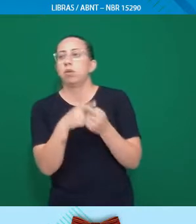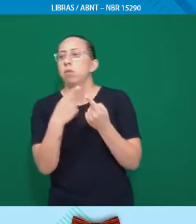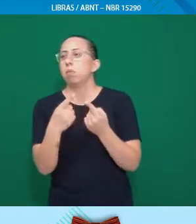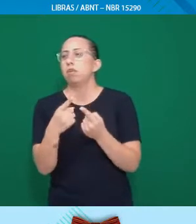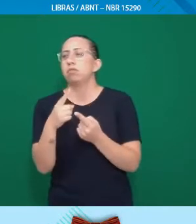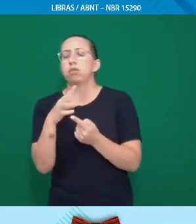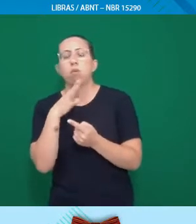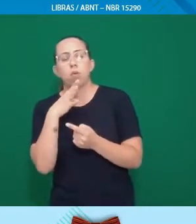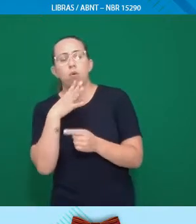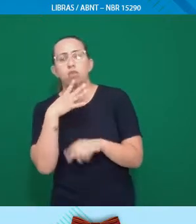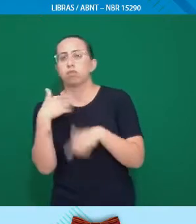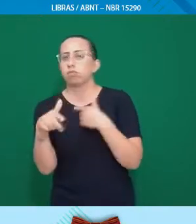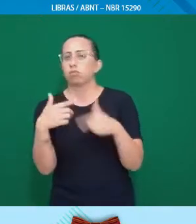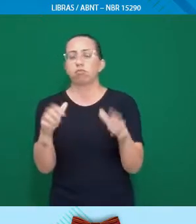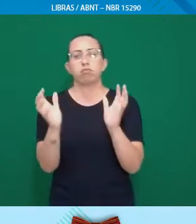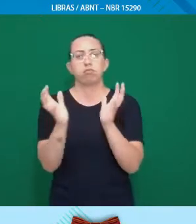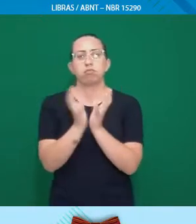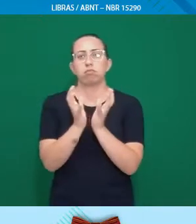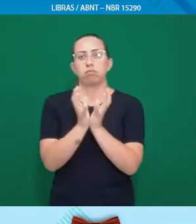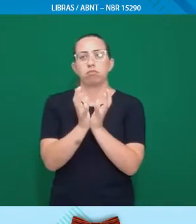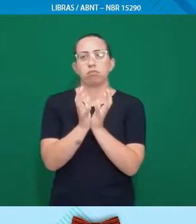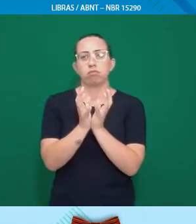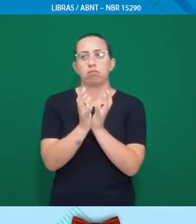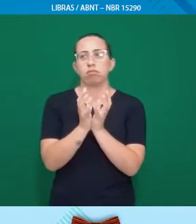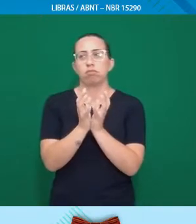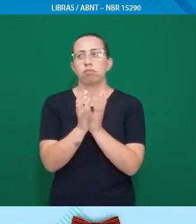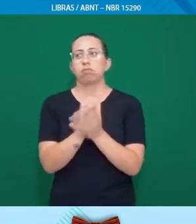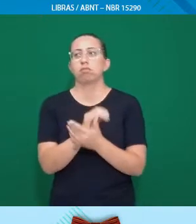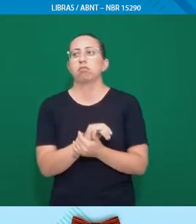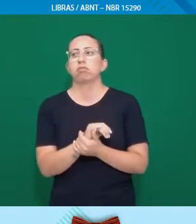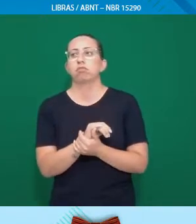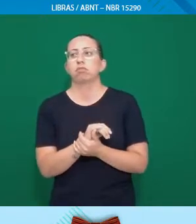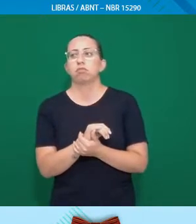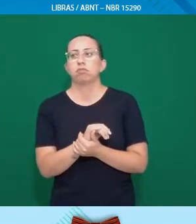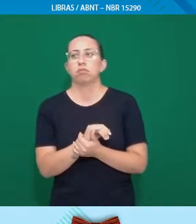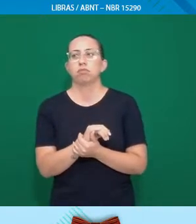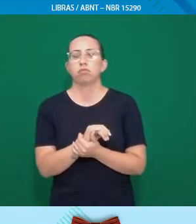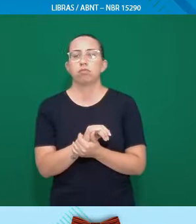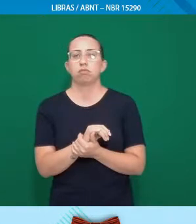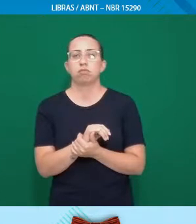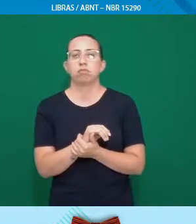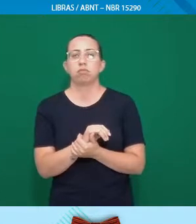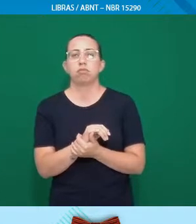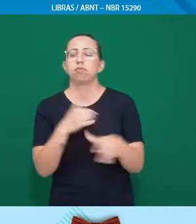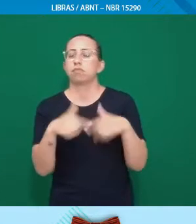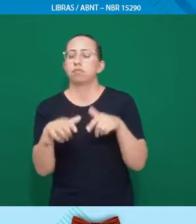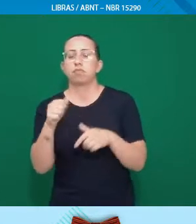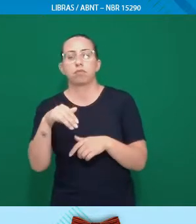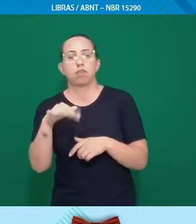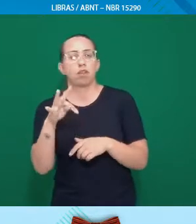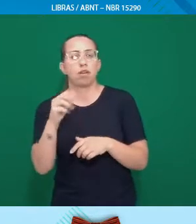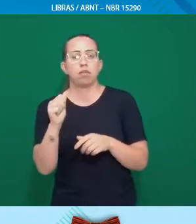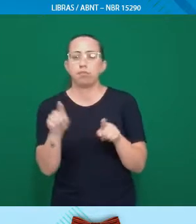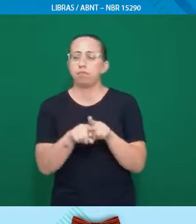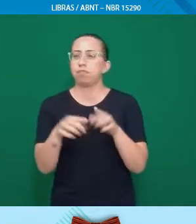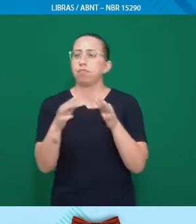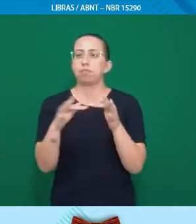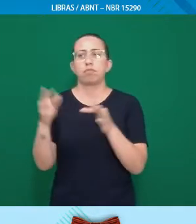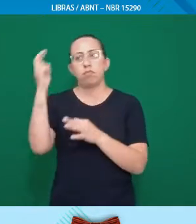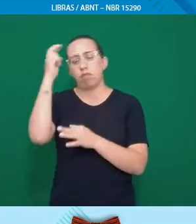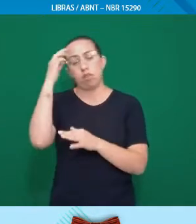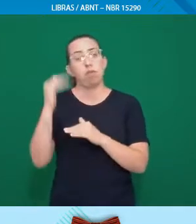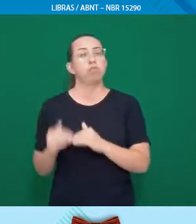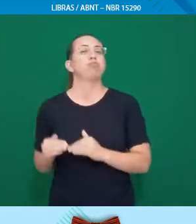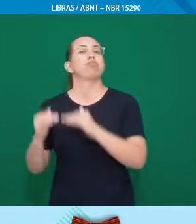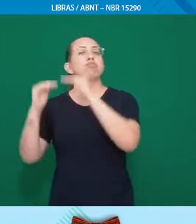eu cresci acompanhando os trabalhos a mãe foi diretora da APAE trabalhou muitos anos em Anitta depois da Fundação Cultural Então